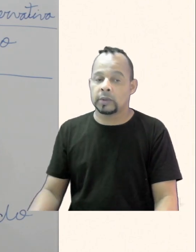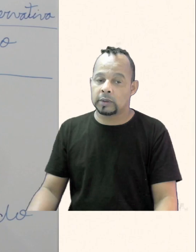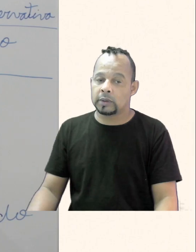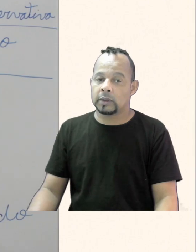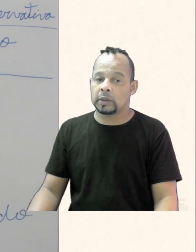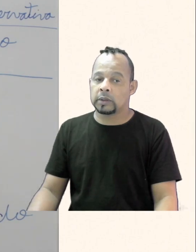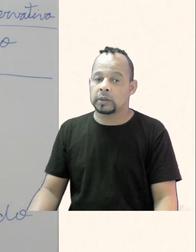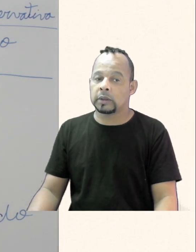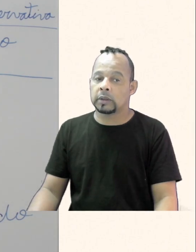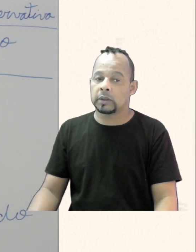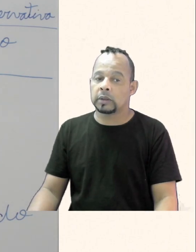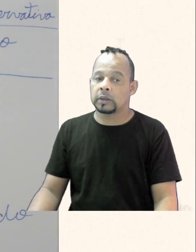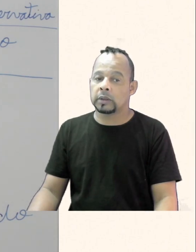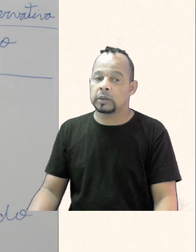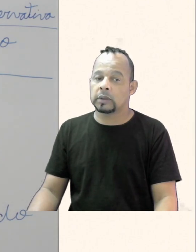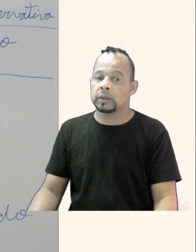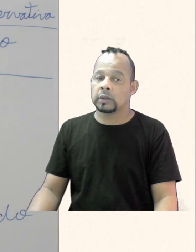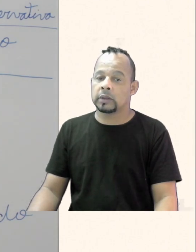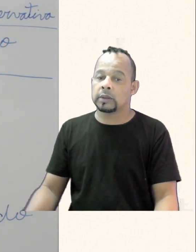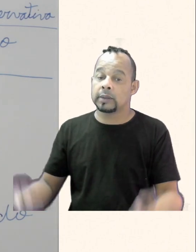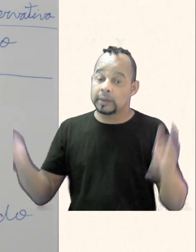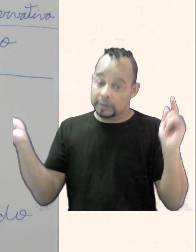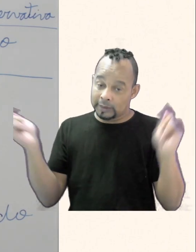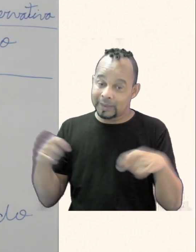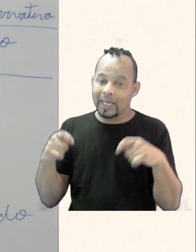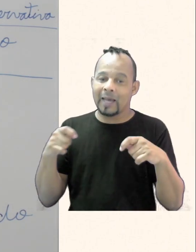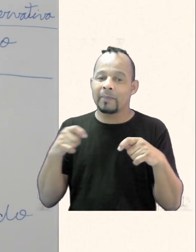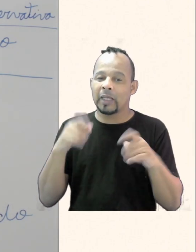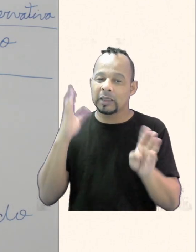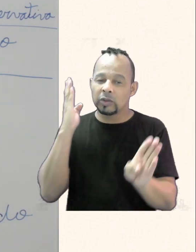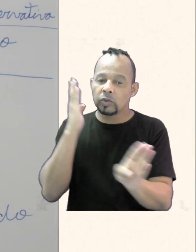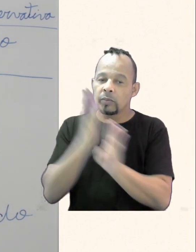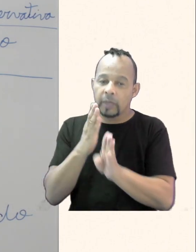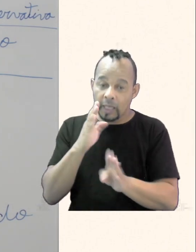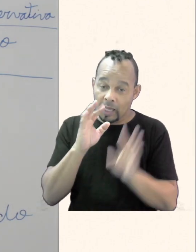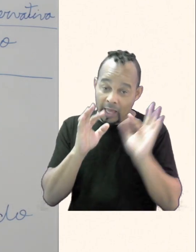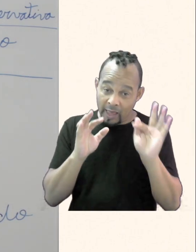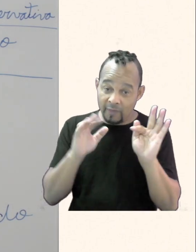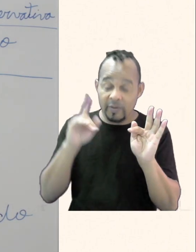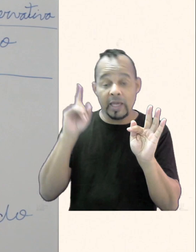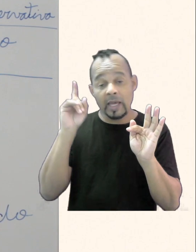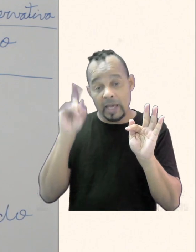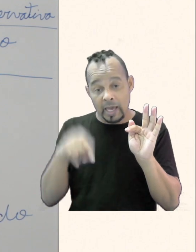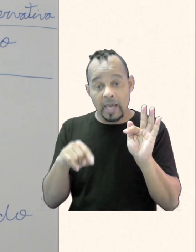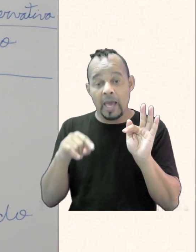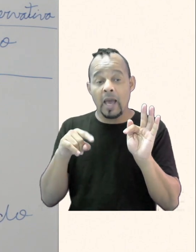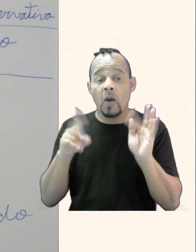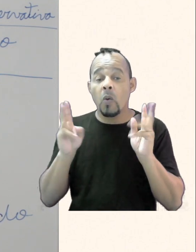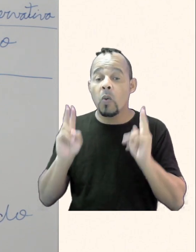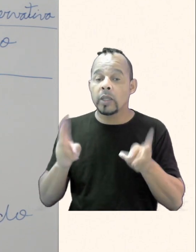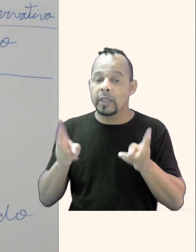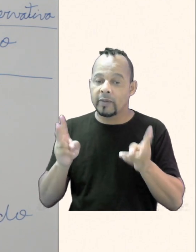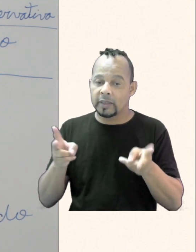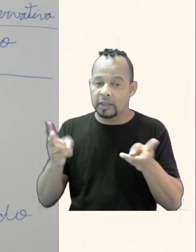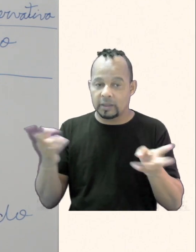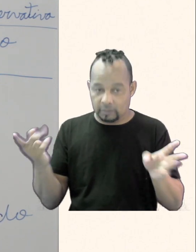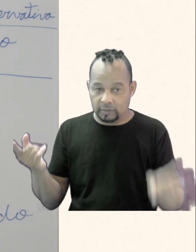para descobrir se F é conservativa. E essa técnica é calcular